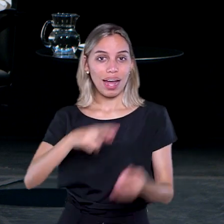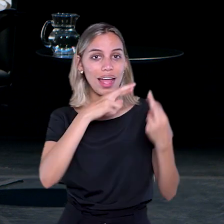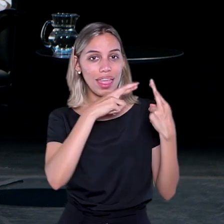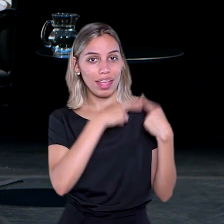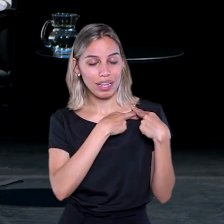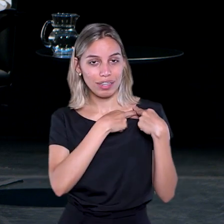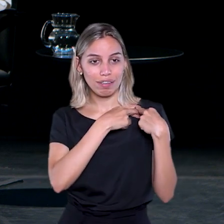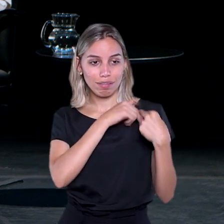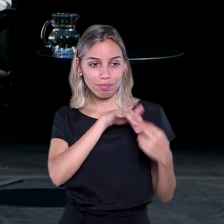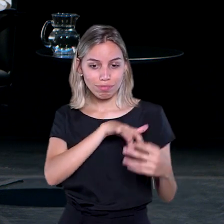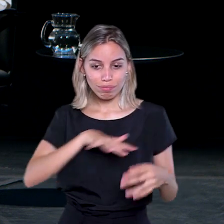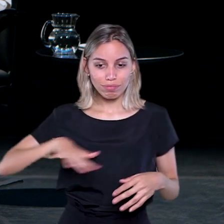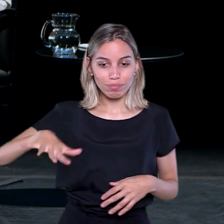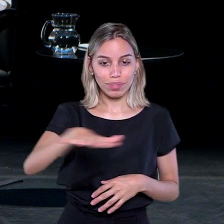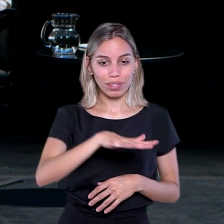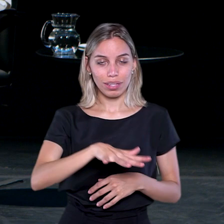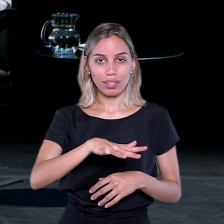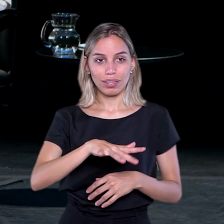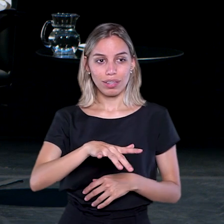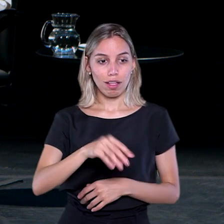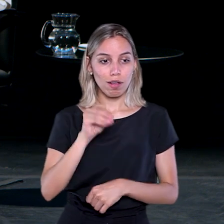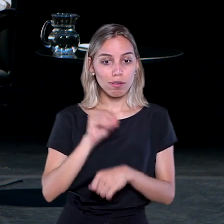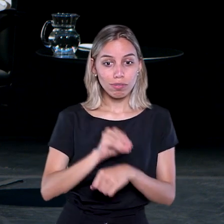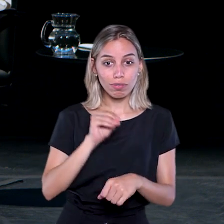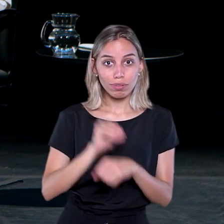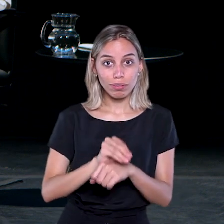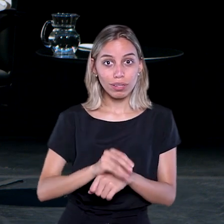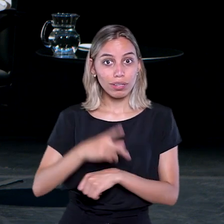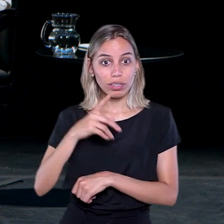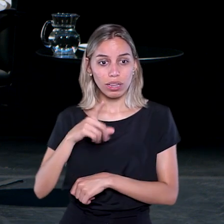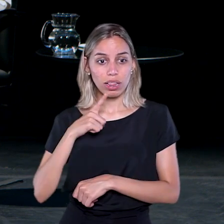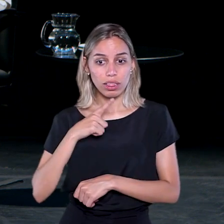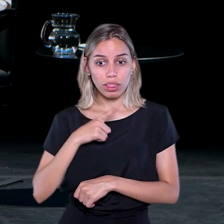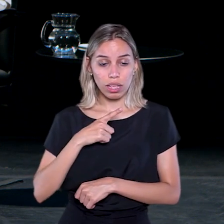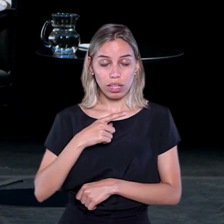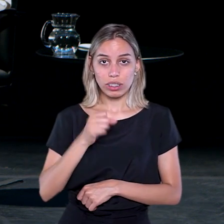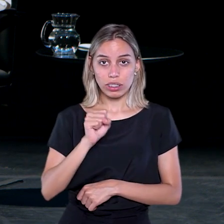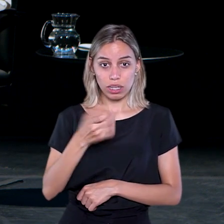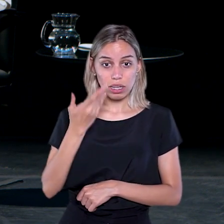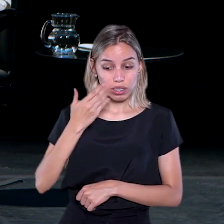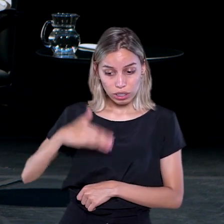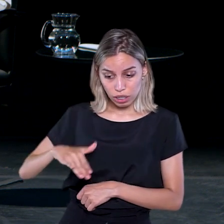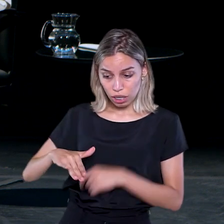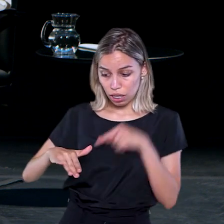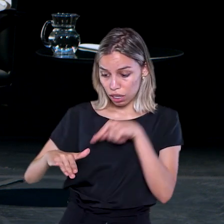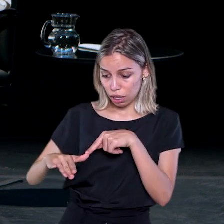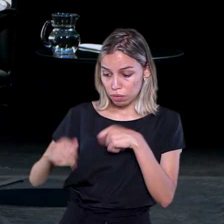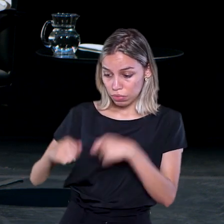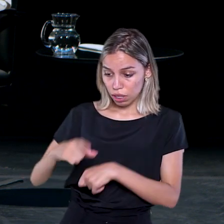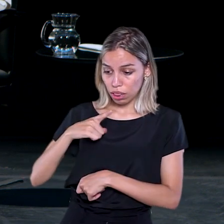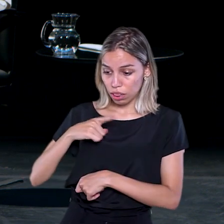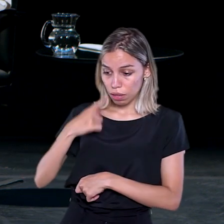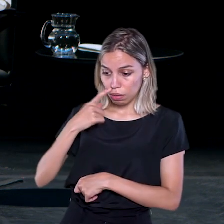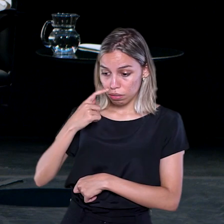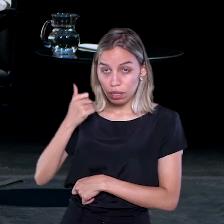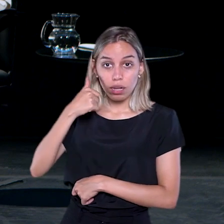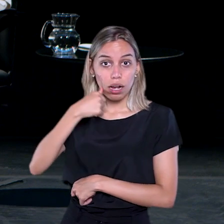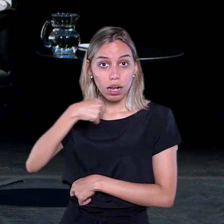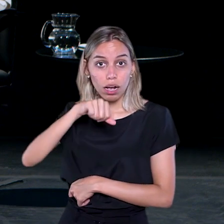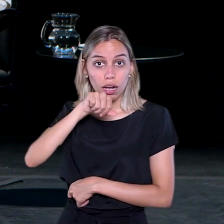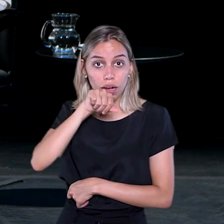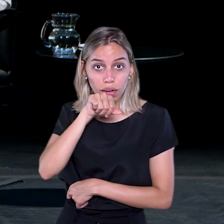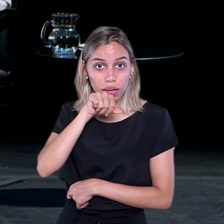a gente vai estudar todas as constituições europeias, né? Se você procurar nas redes sociais, na internet, você acha a